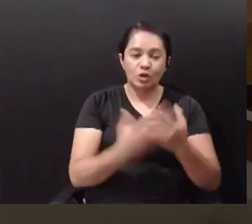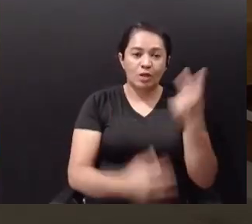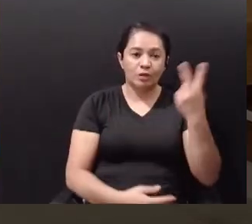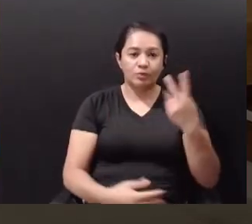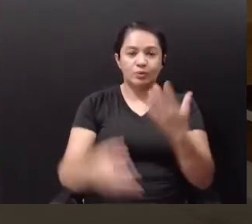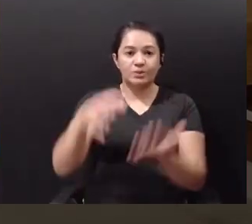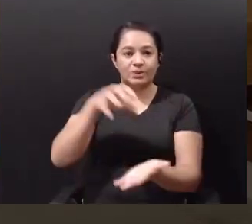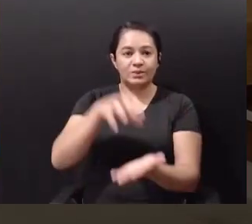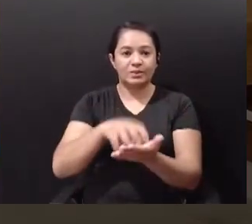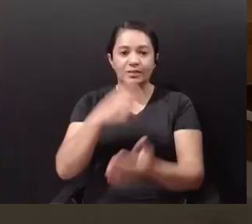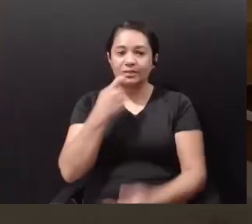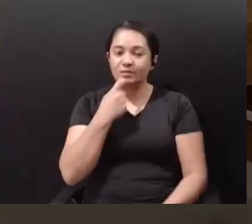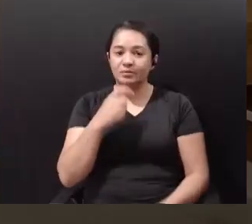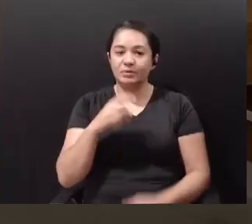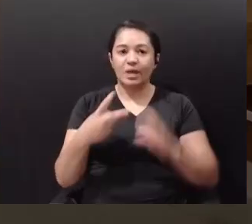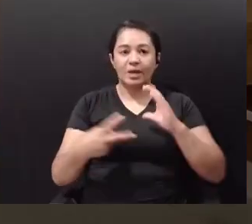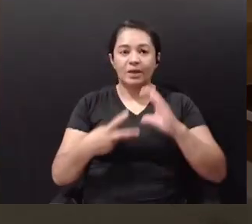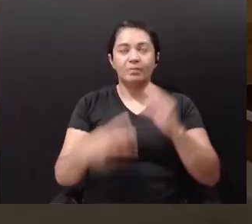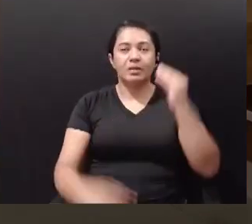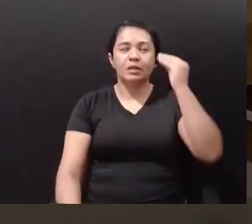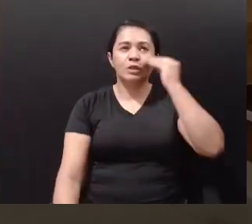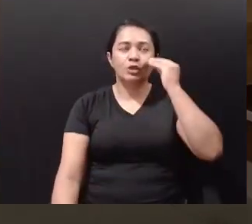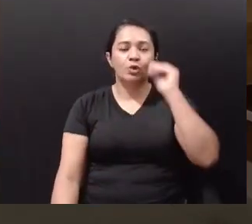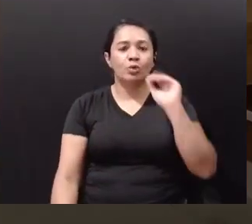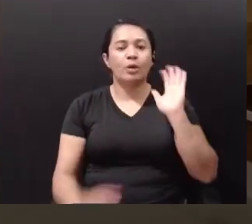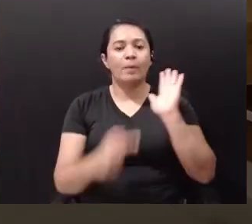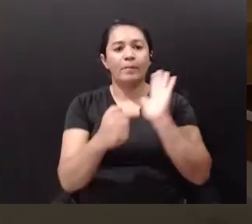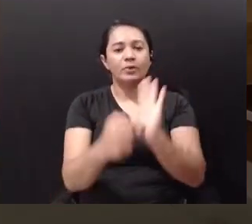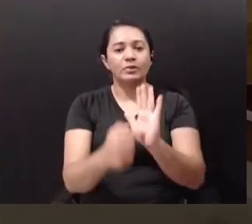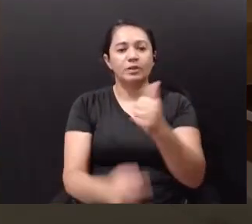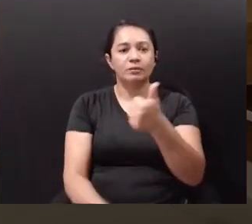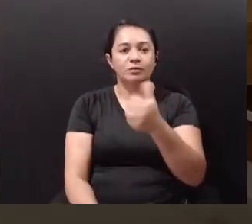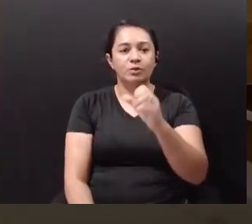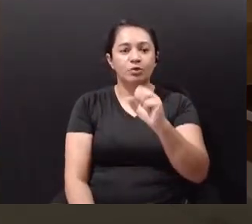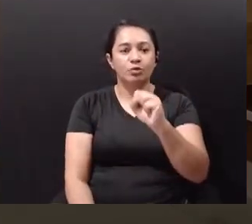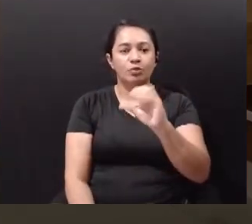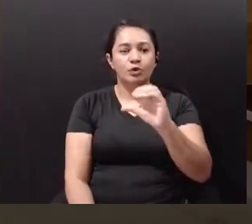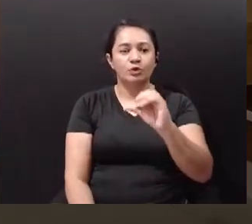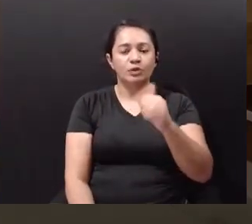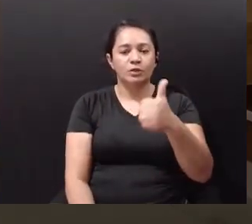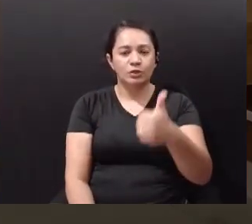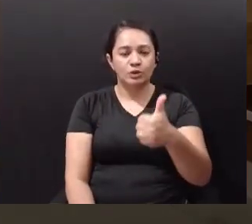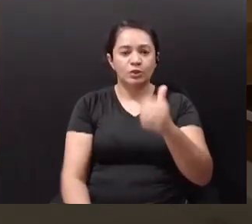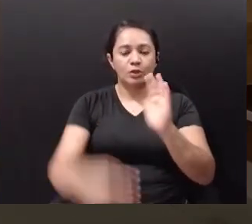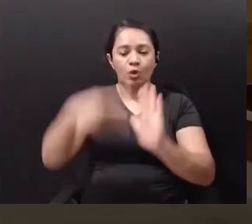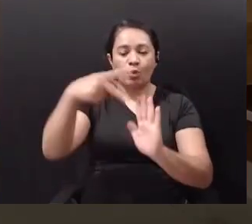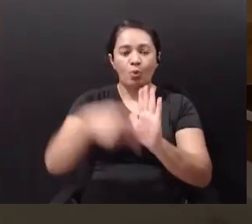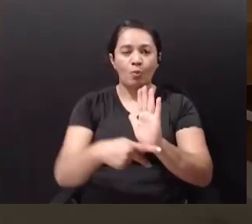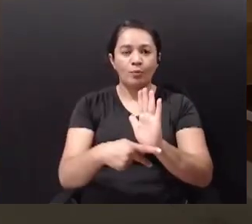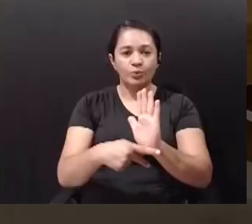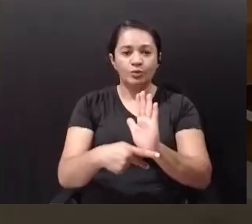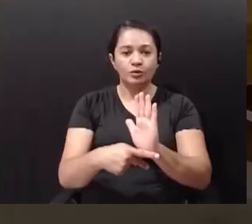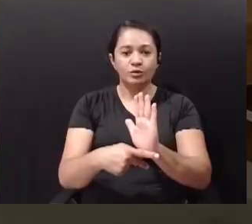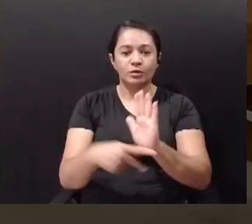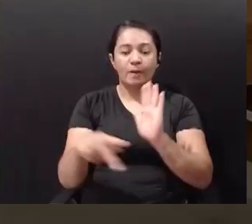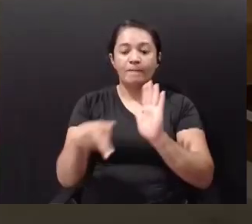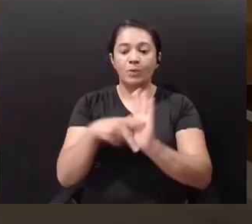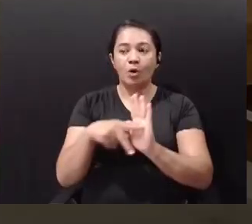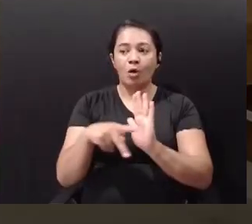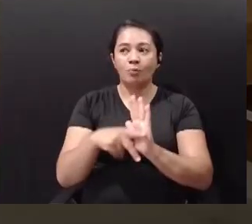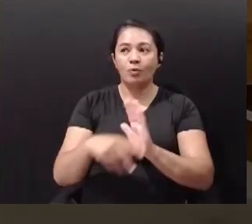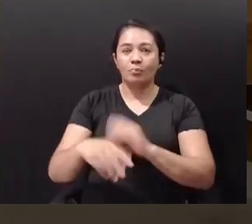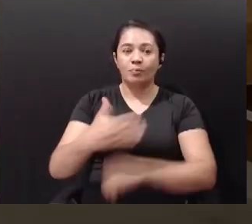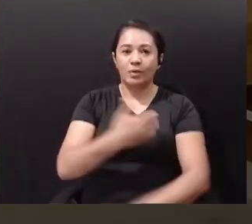tentou, inclusive, apresentar em 1891 um projeto para o governo do estado, municipalizando